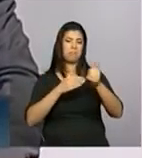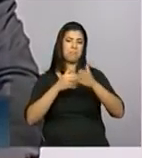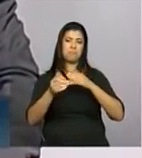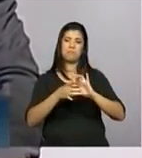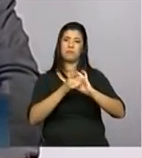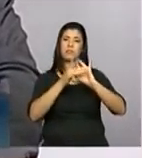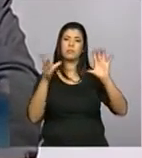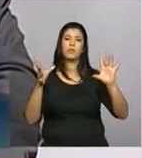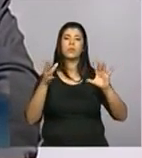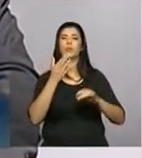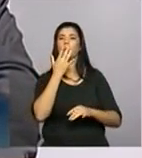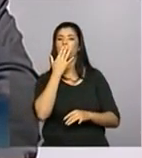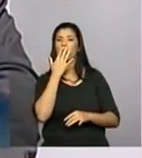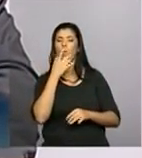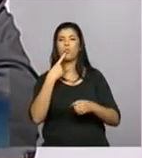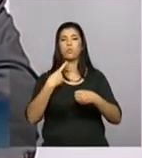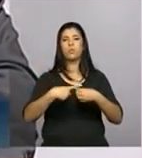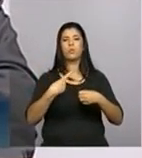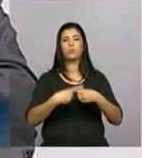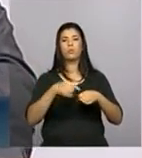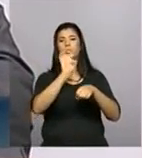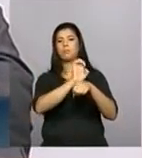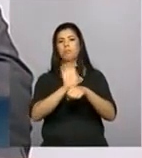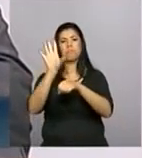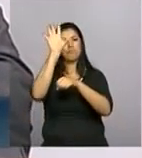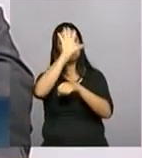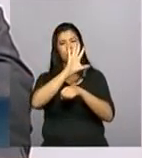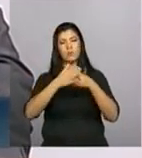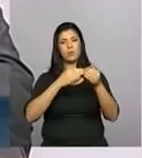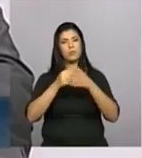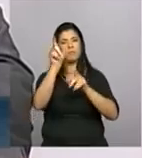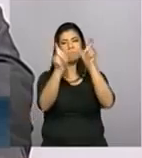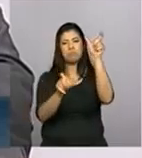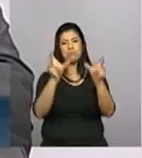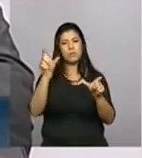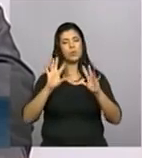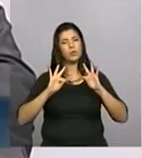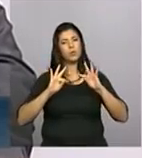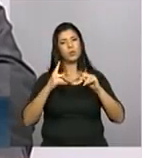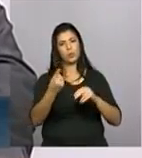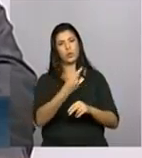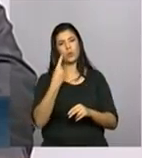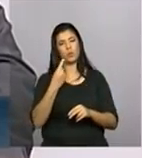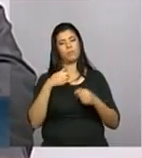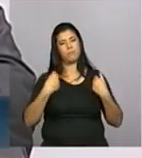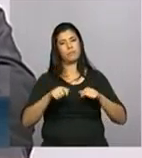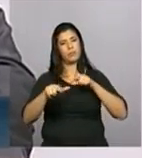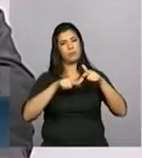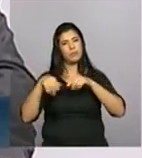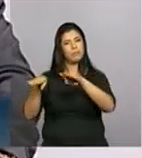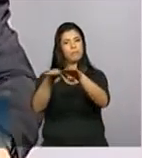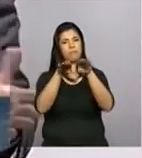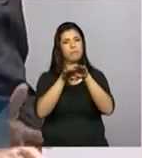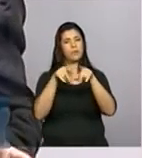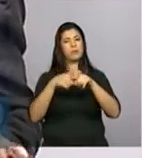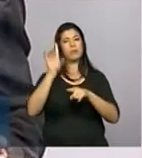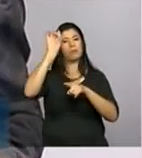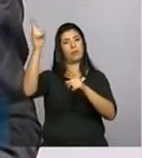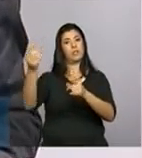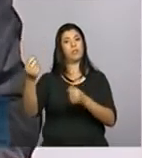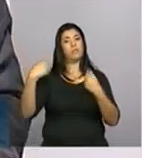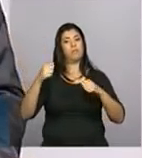independentemente de qualquer cidade, de qualquer pessoa, de qualquer país. Acho que é dessa maneira que Deus nos